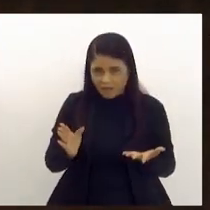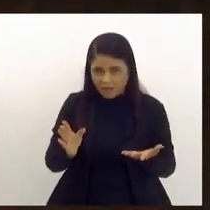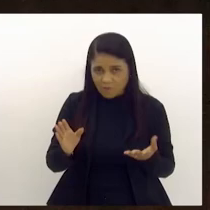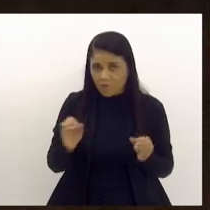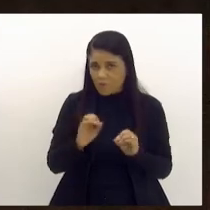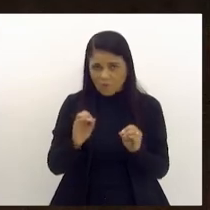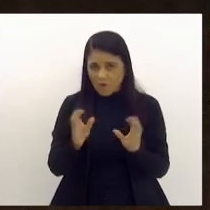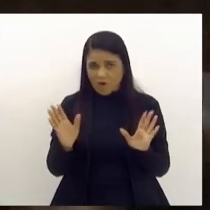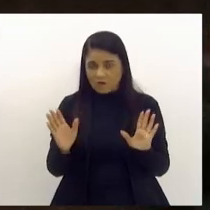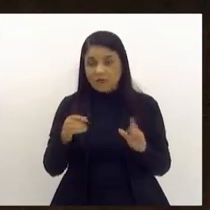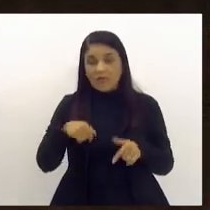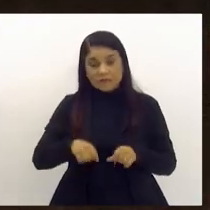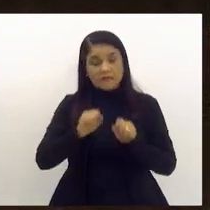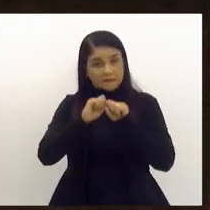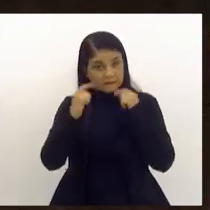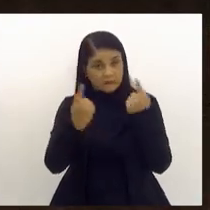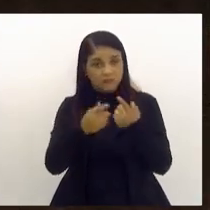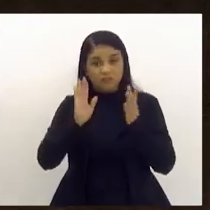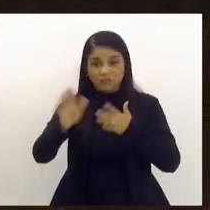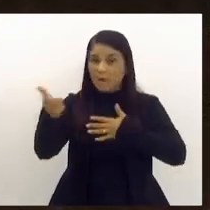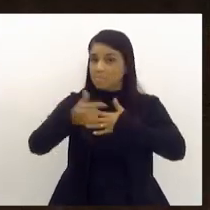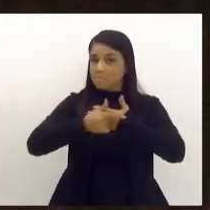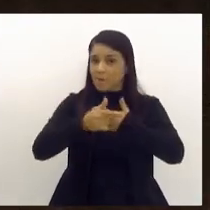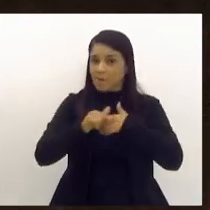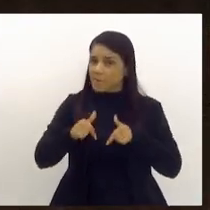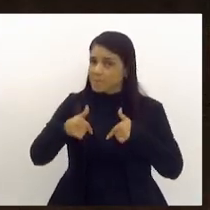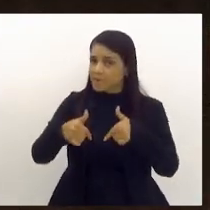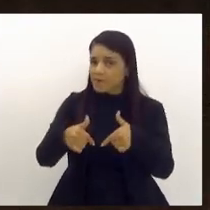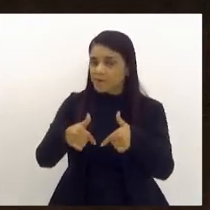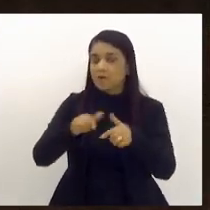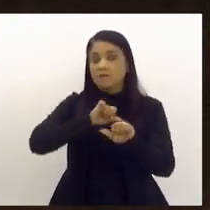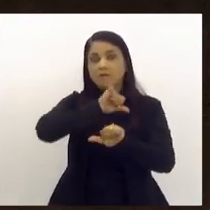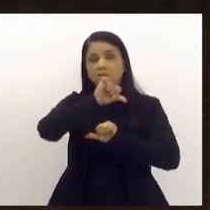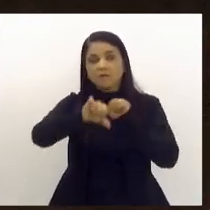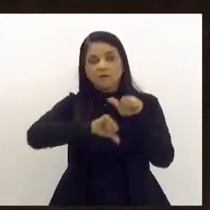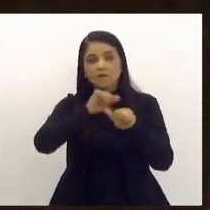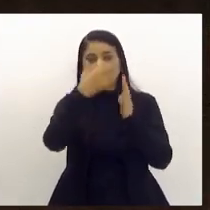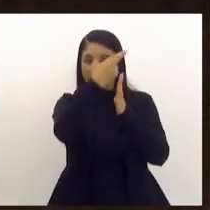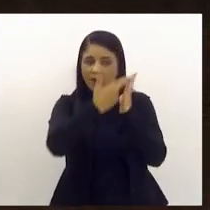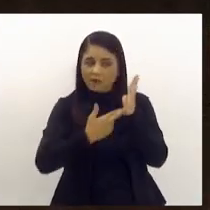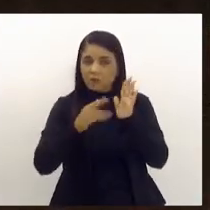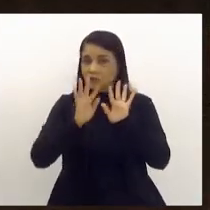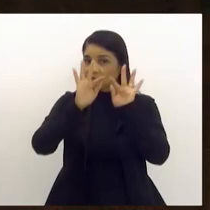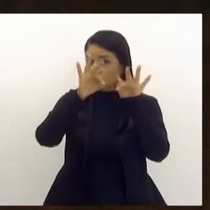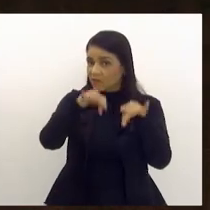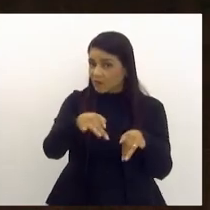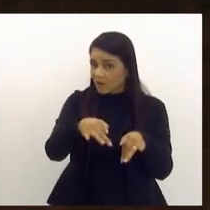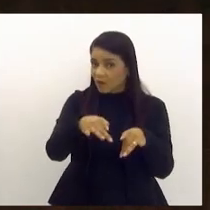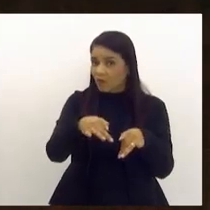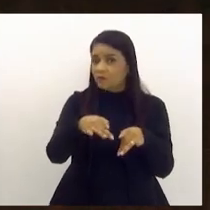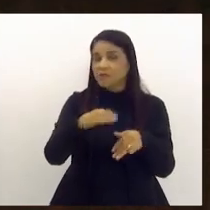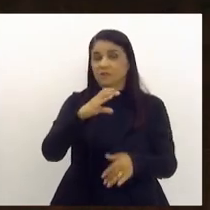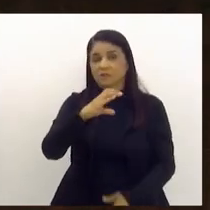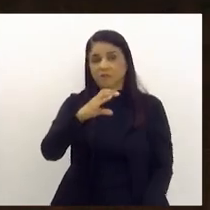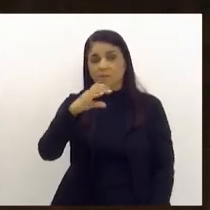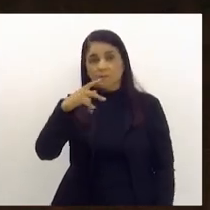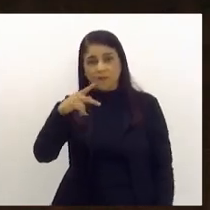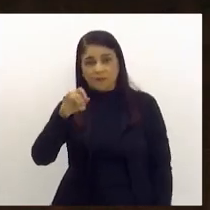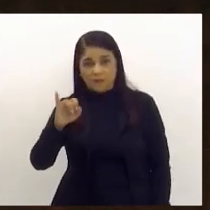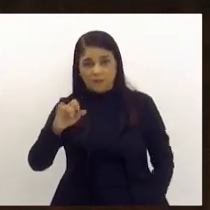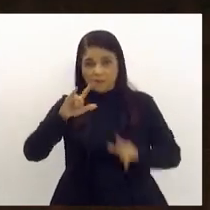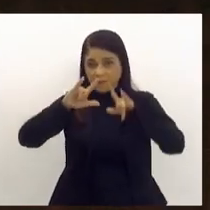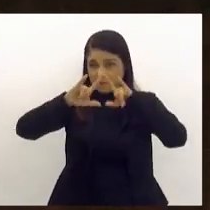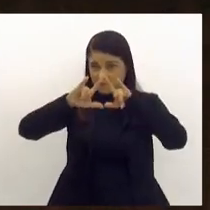presidente. Essa casa já fez o seu papel em transformar um relatório final, que foi o da CPI das milícias,